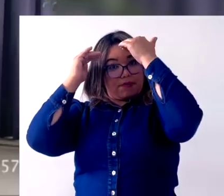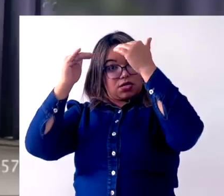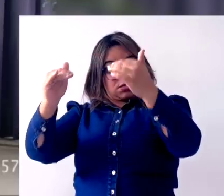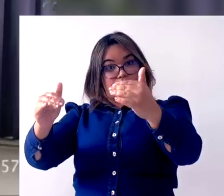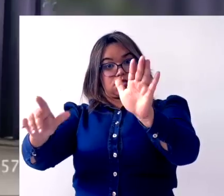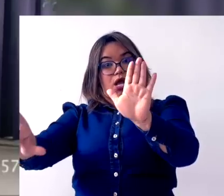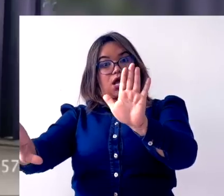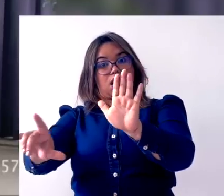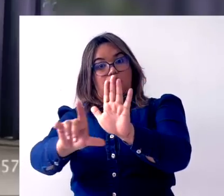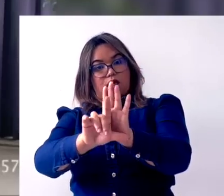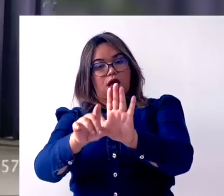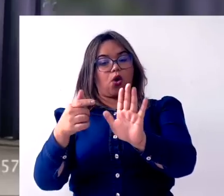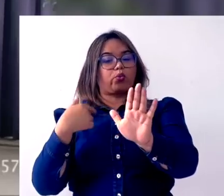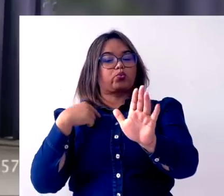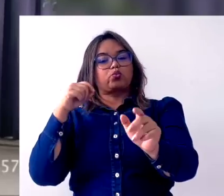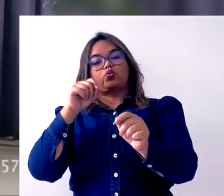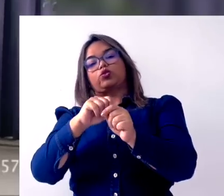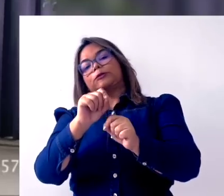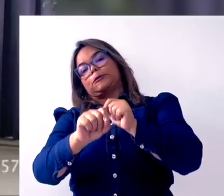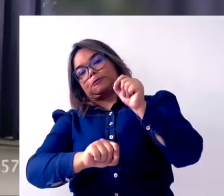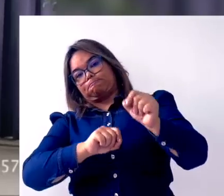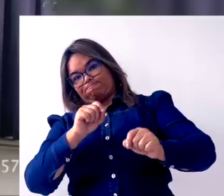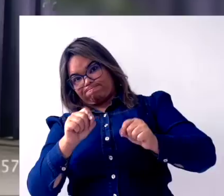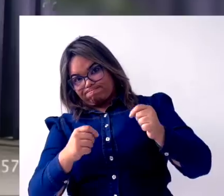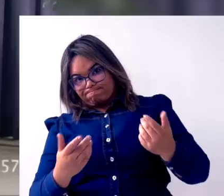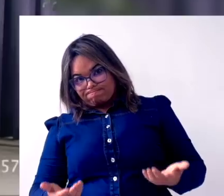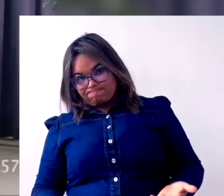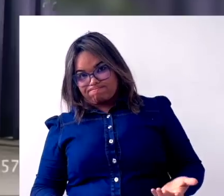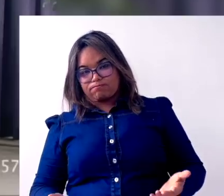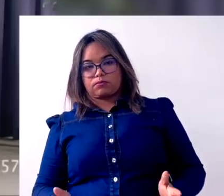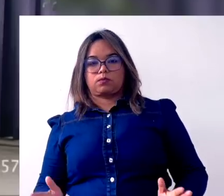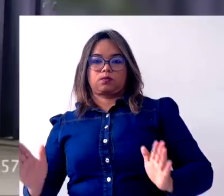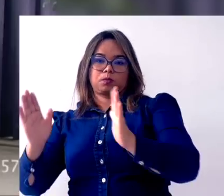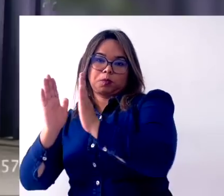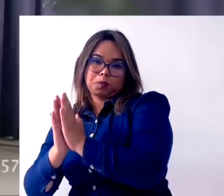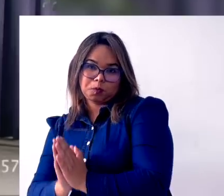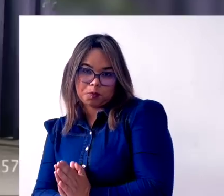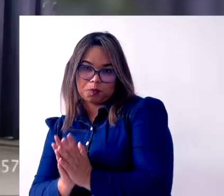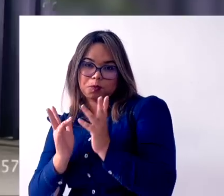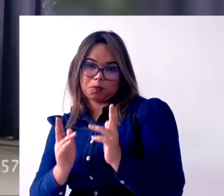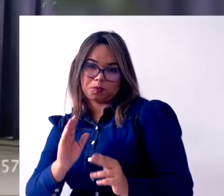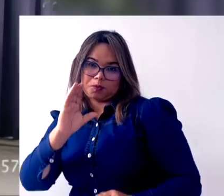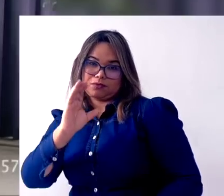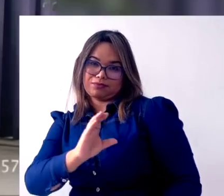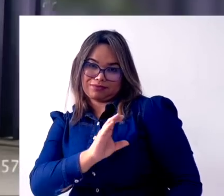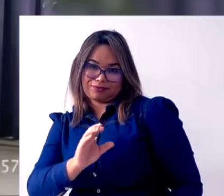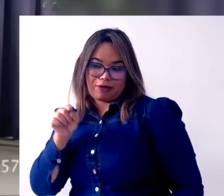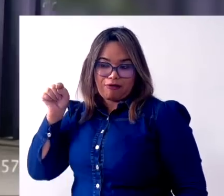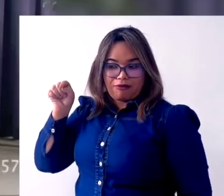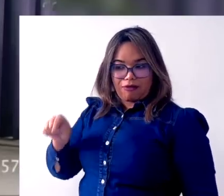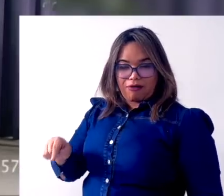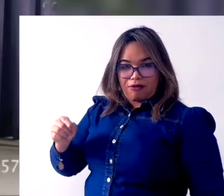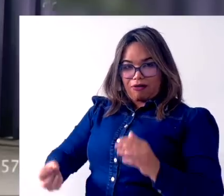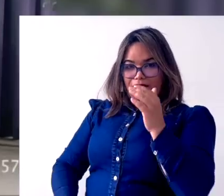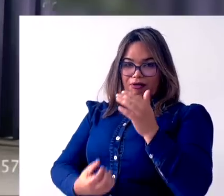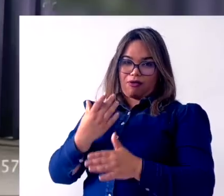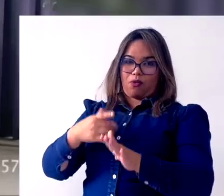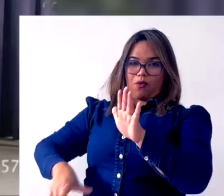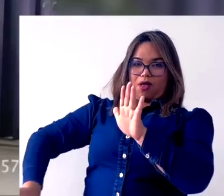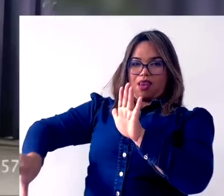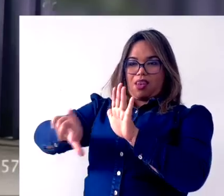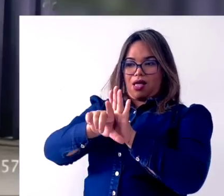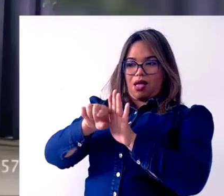de fato eu estou fazendo? Eu estou adorando a primeira besta, porque ela é que fez as leis. Isso não é